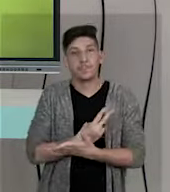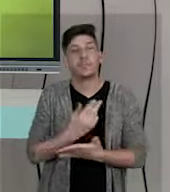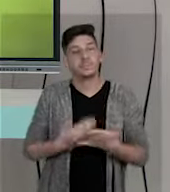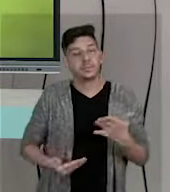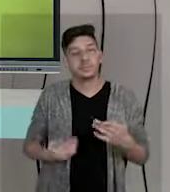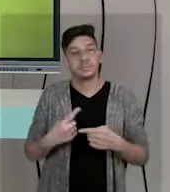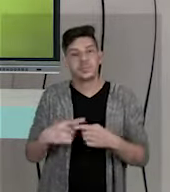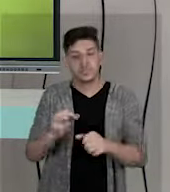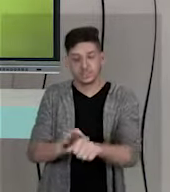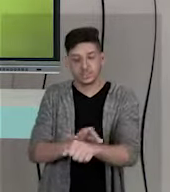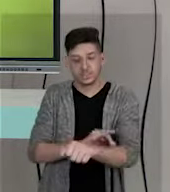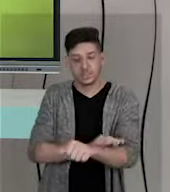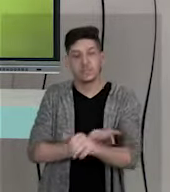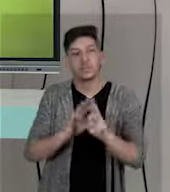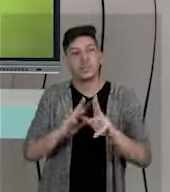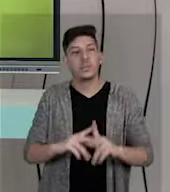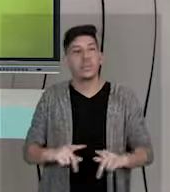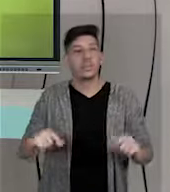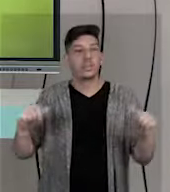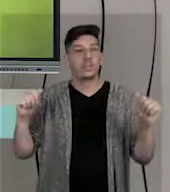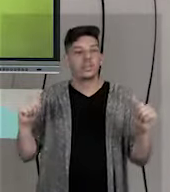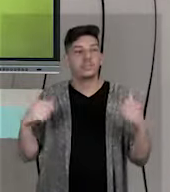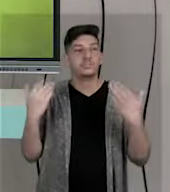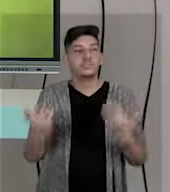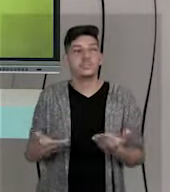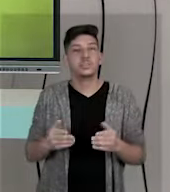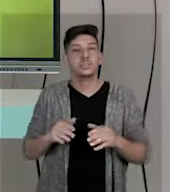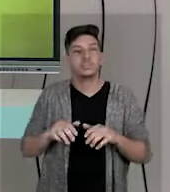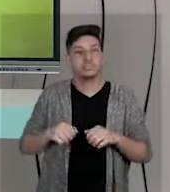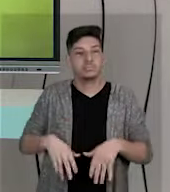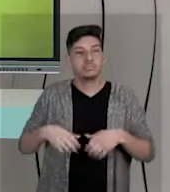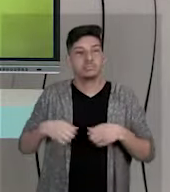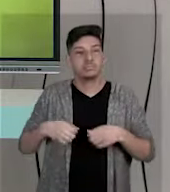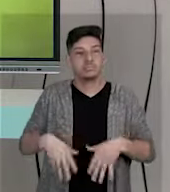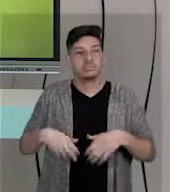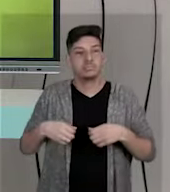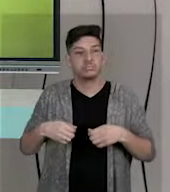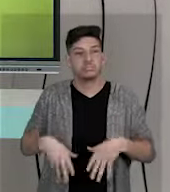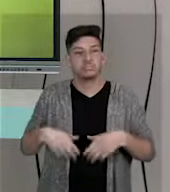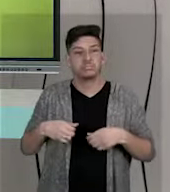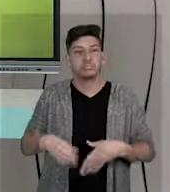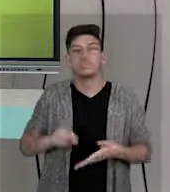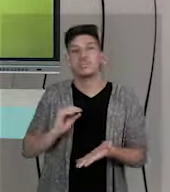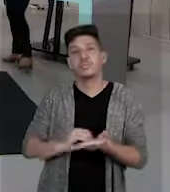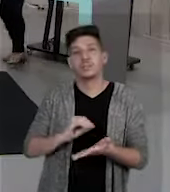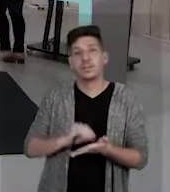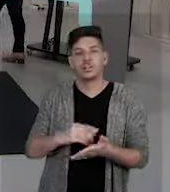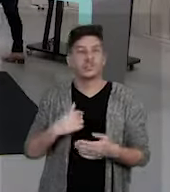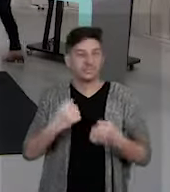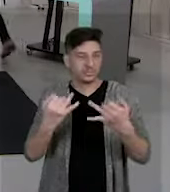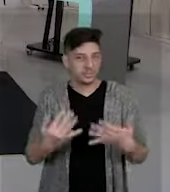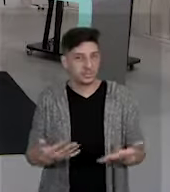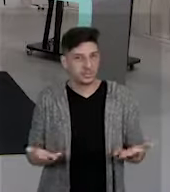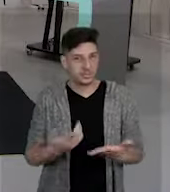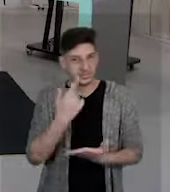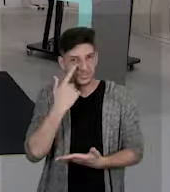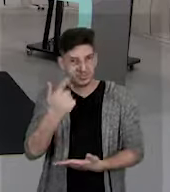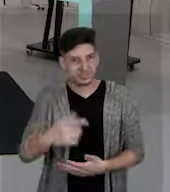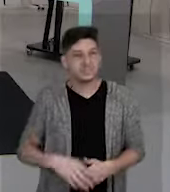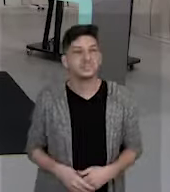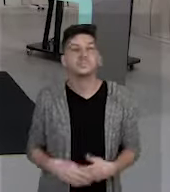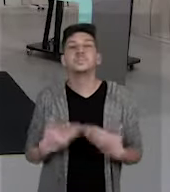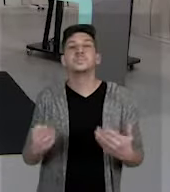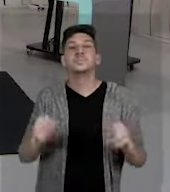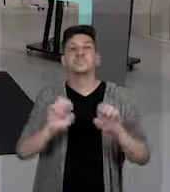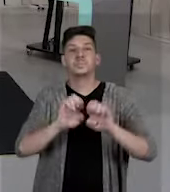estar funcionais mais. E aí os estímulos nervosos não chegam em certas regiões do corpo, como eu vou explicar para vocês. Então, essa